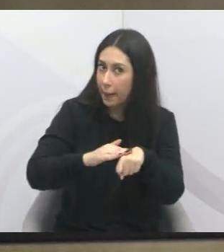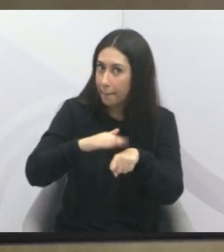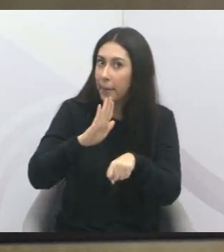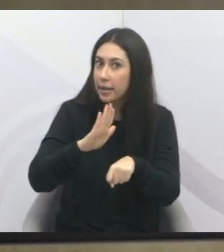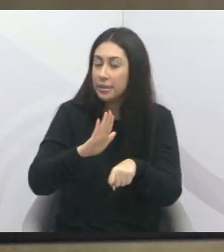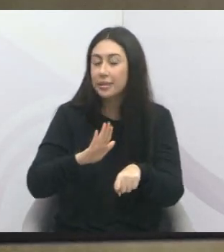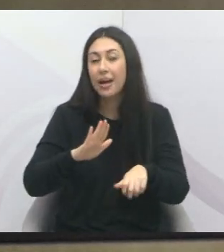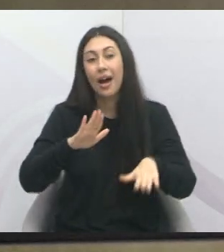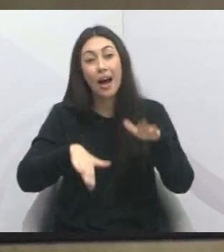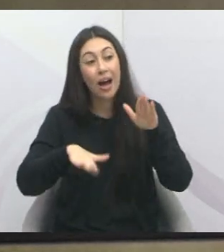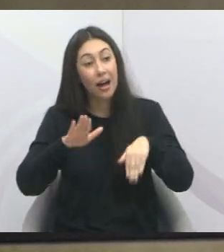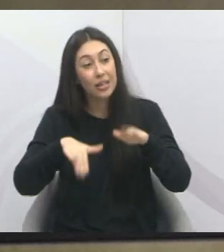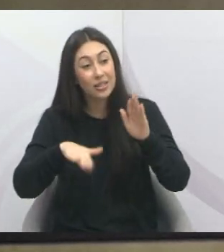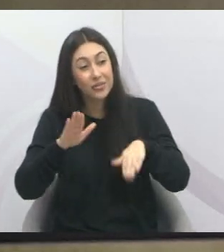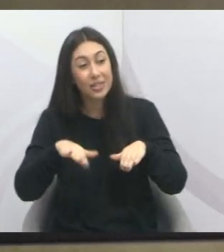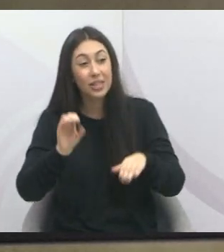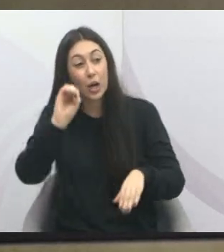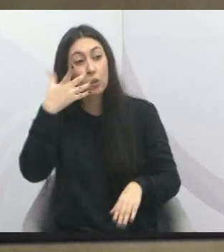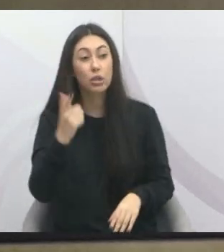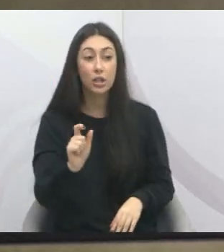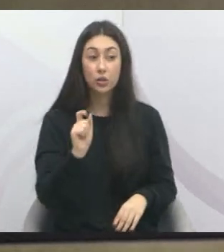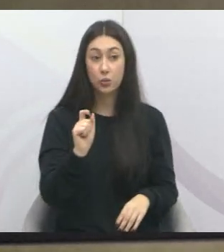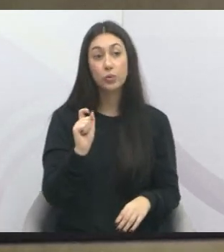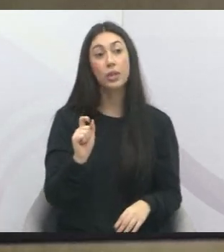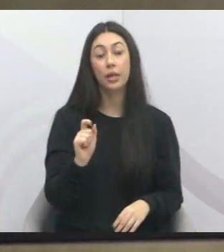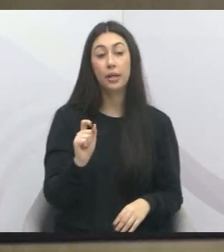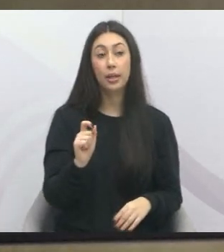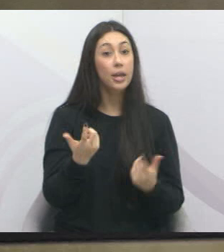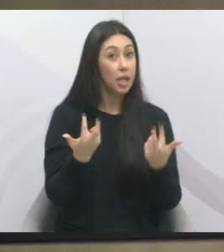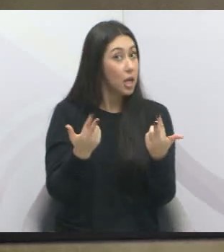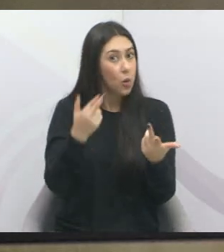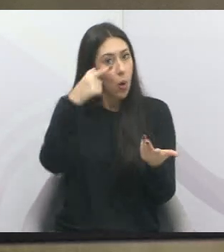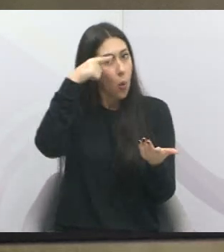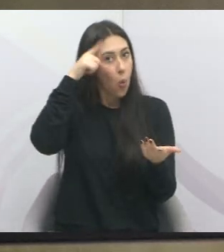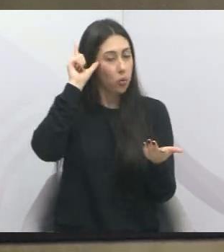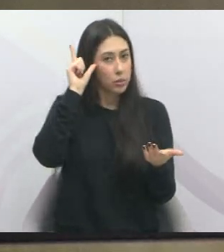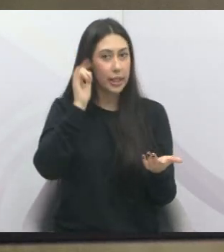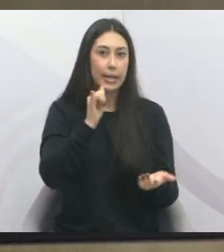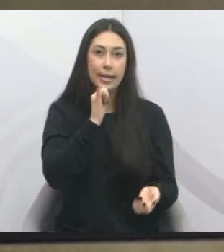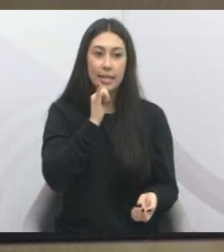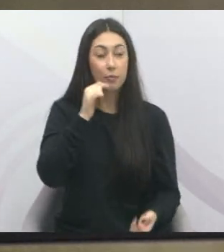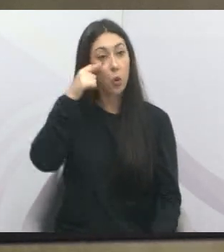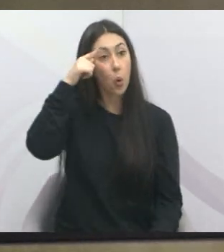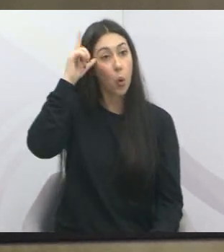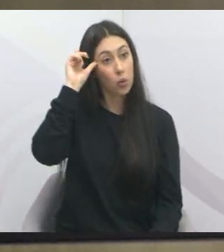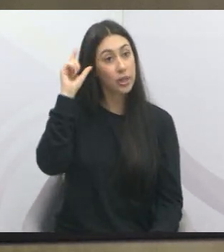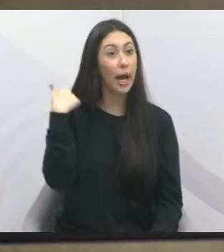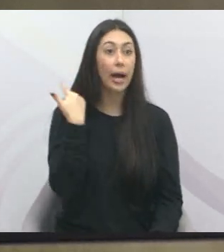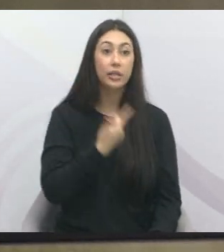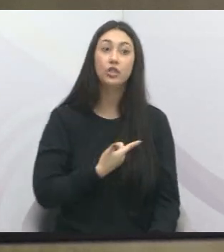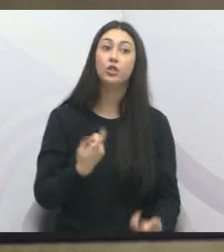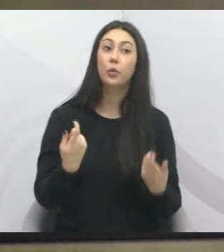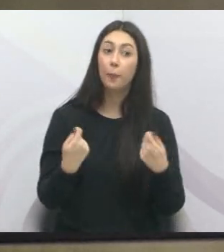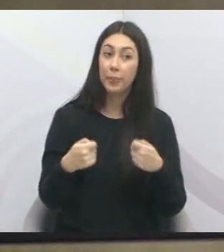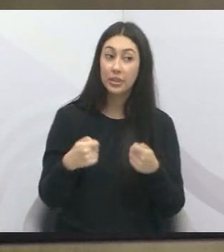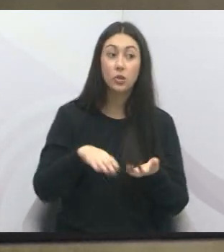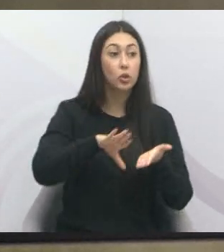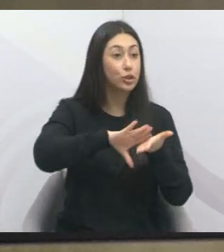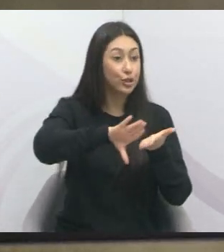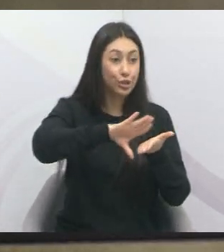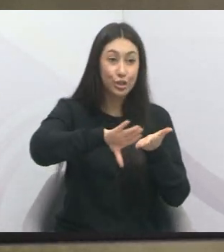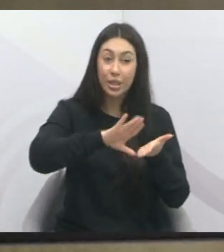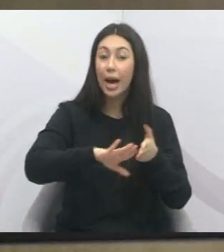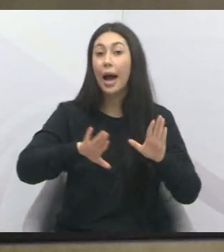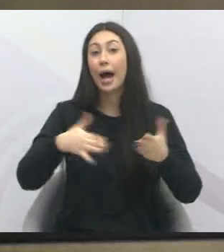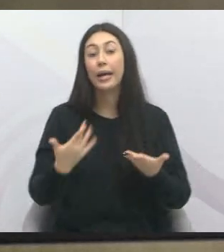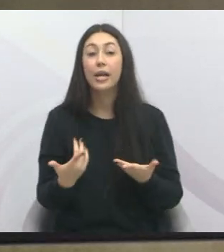tem dia que acontece como ontem, nós tivemos remoção, aí um médico tem que ir para